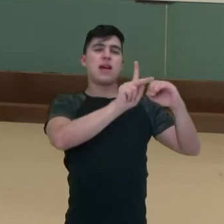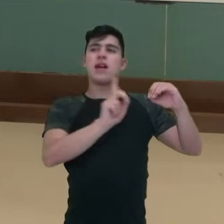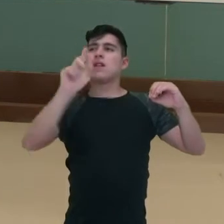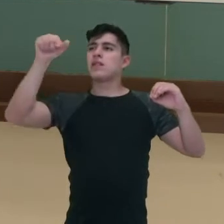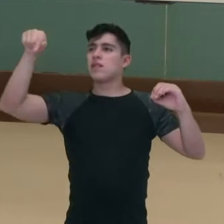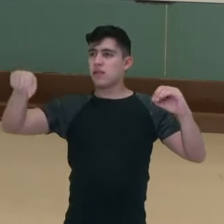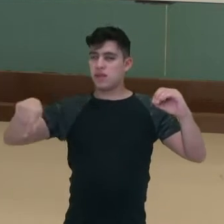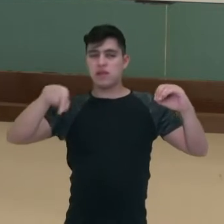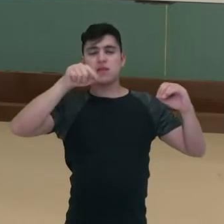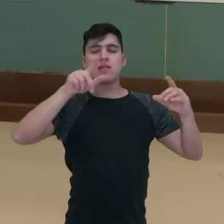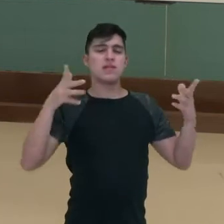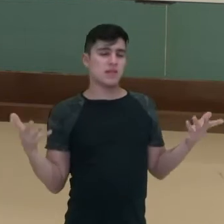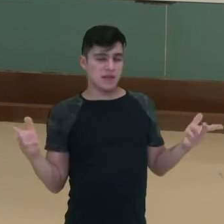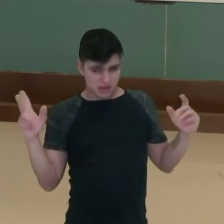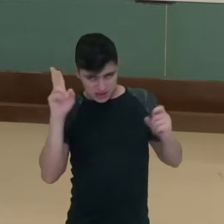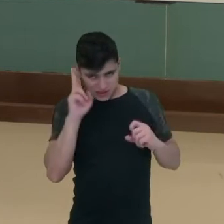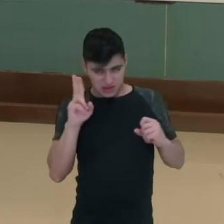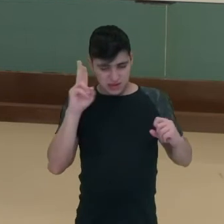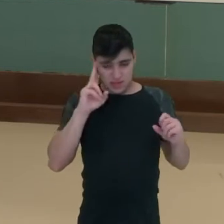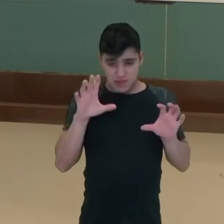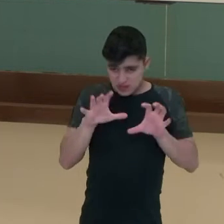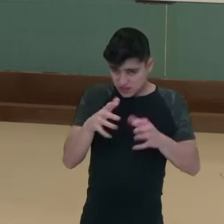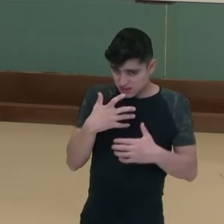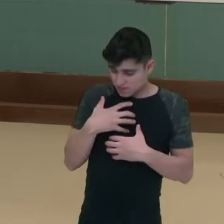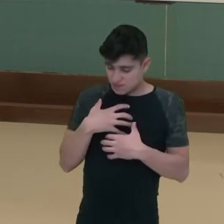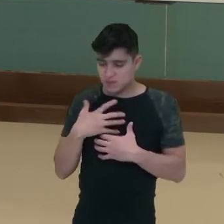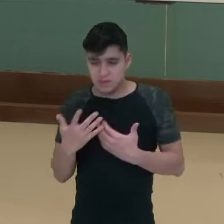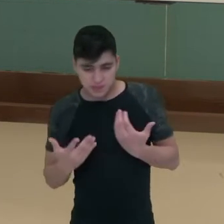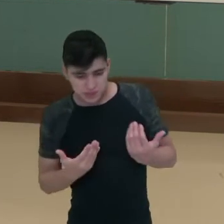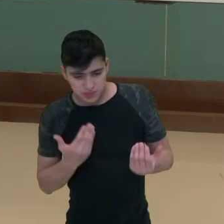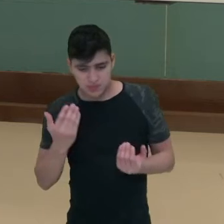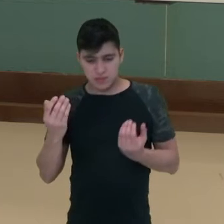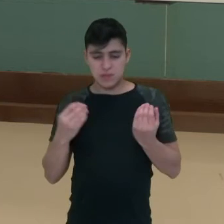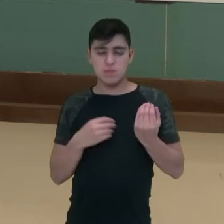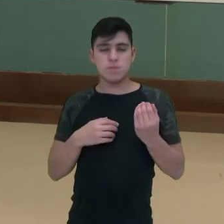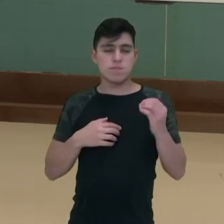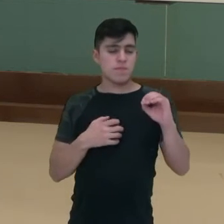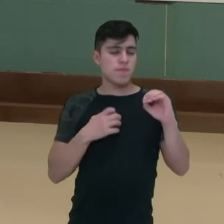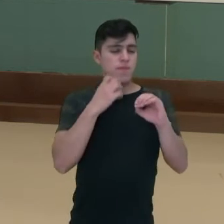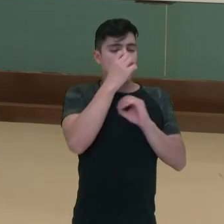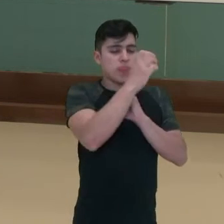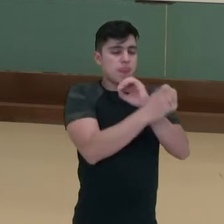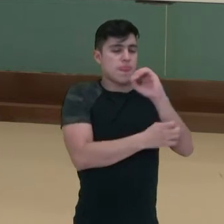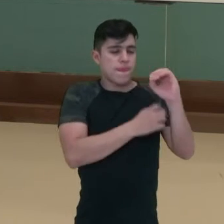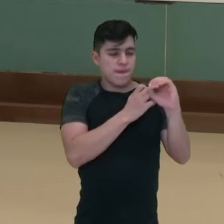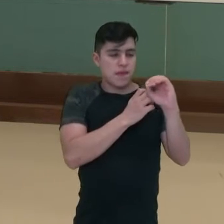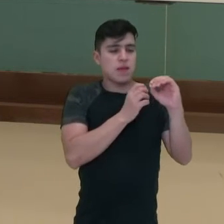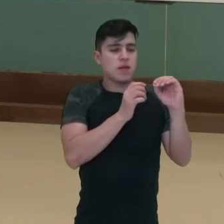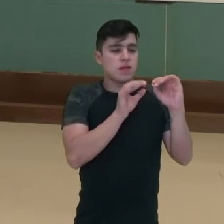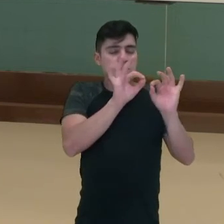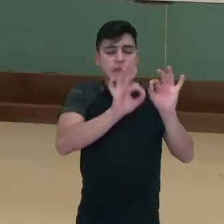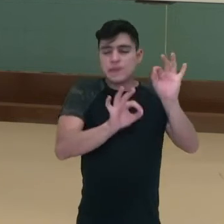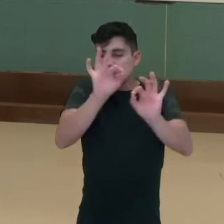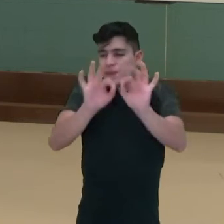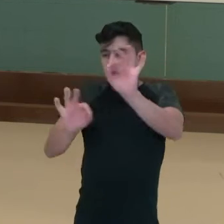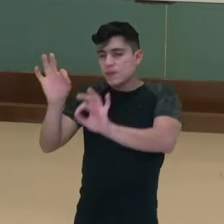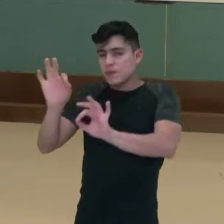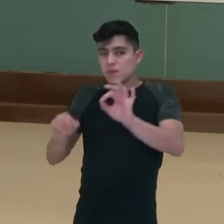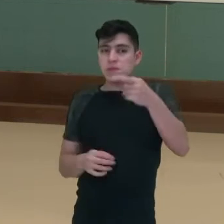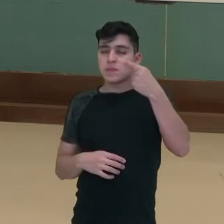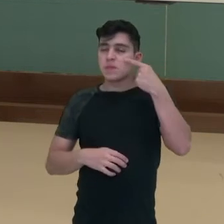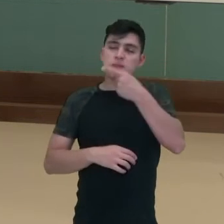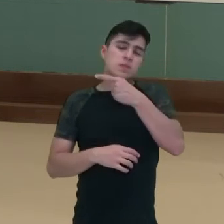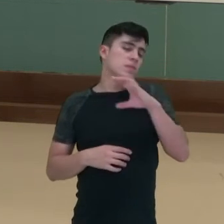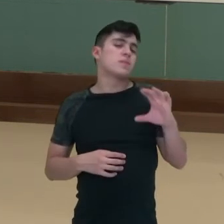Então, desta forma, então, a distribuição eletrônica deste composto dióxido